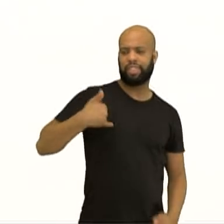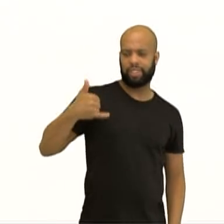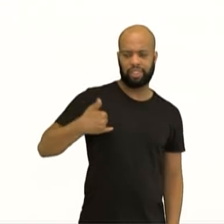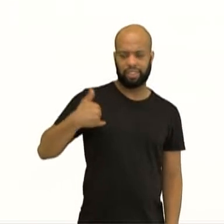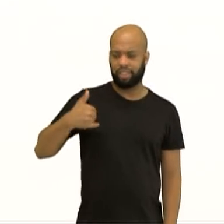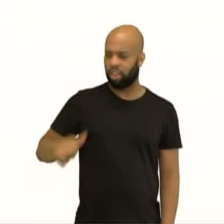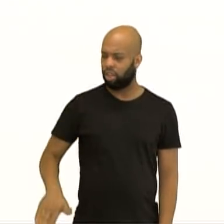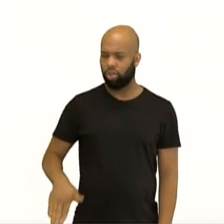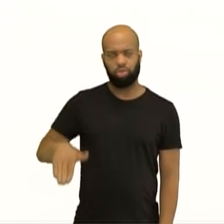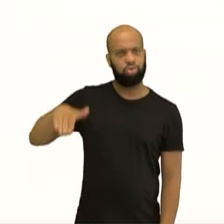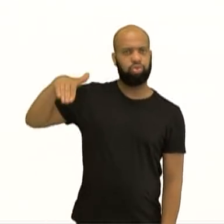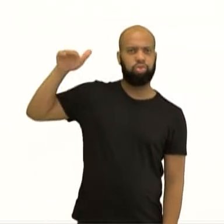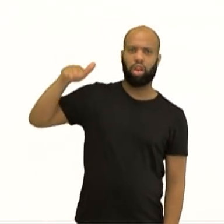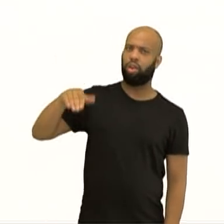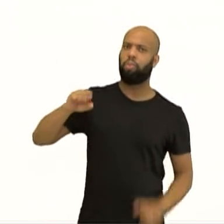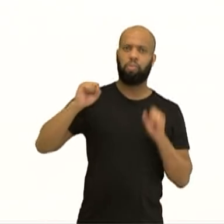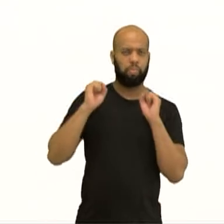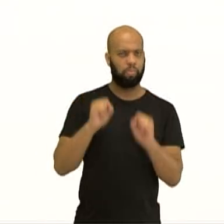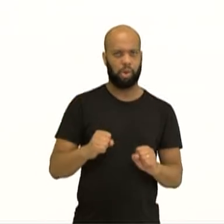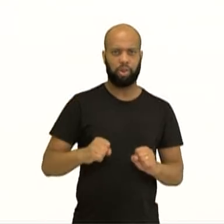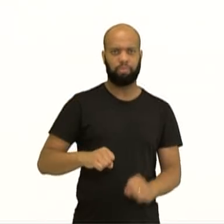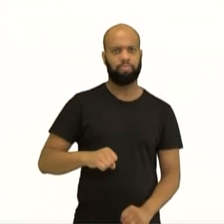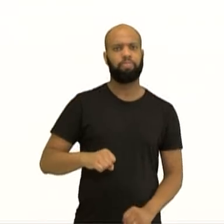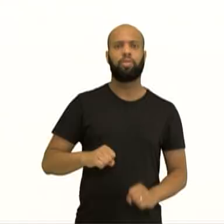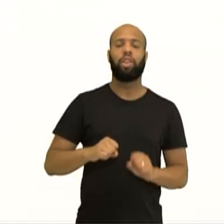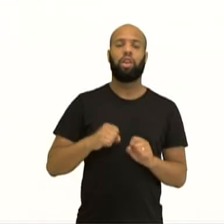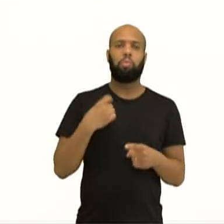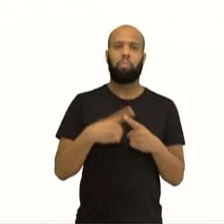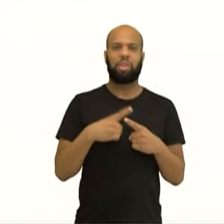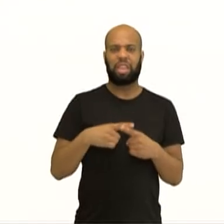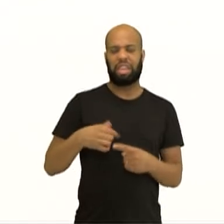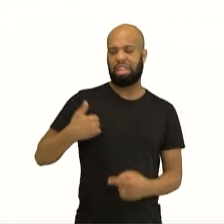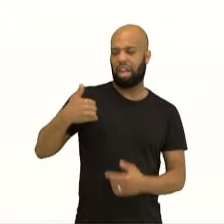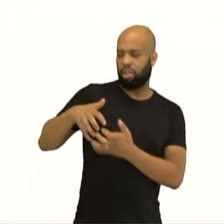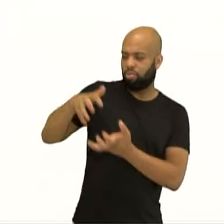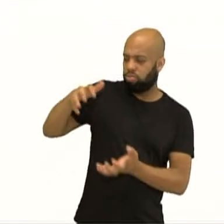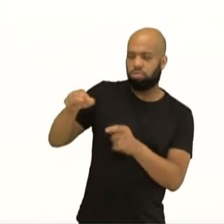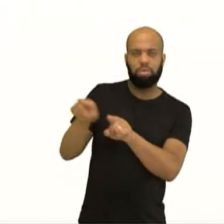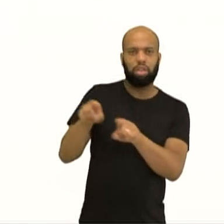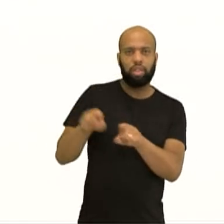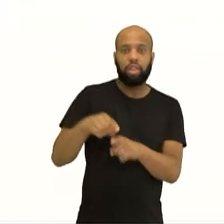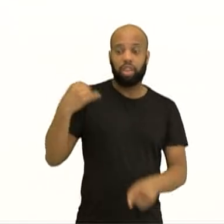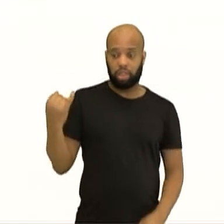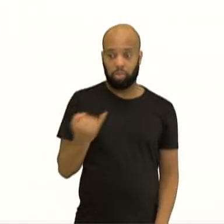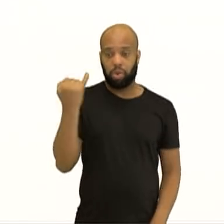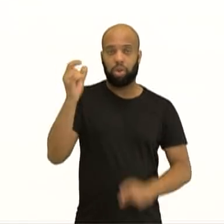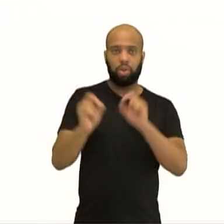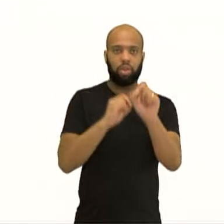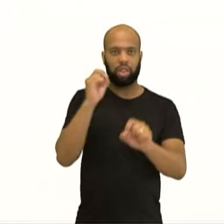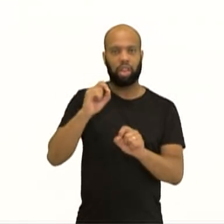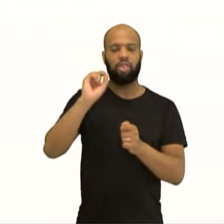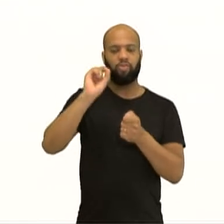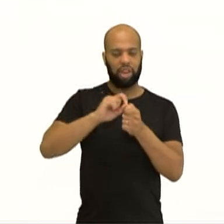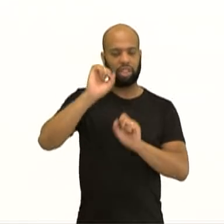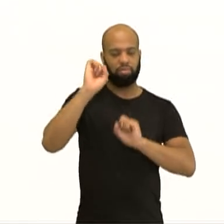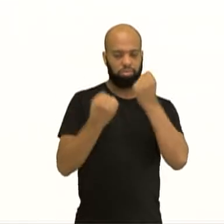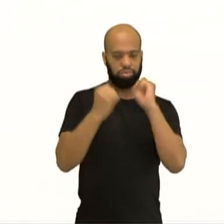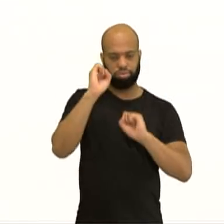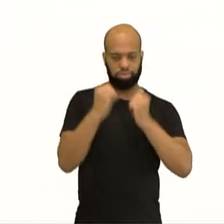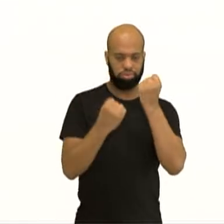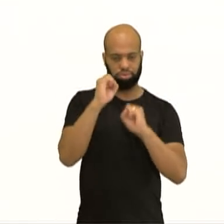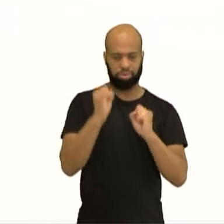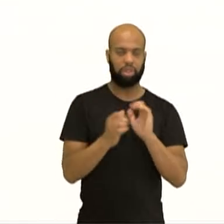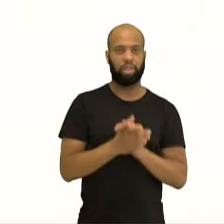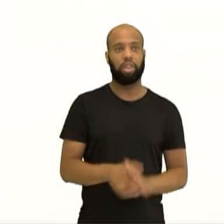Desde pequenininho até a terceira idade. Então, o importante é se exercitar. Então, ali